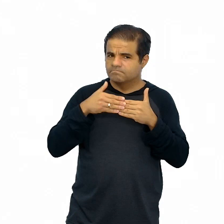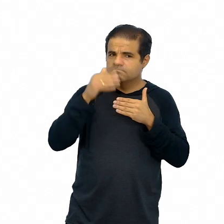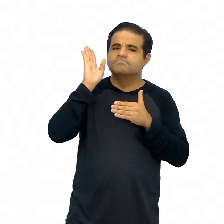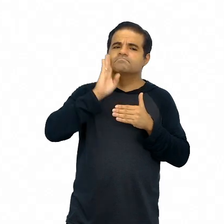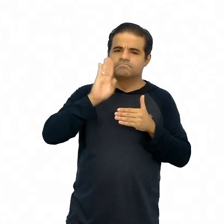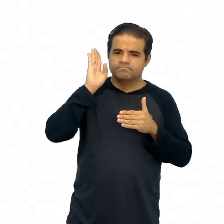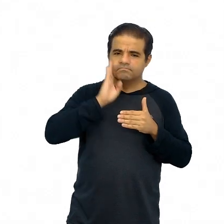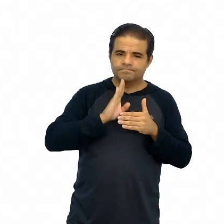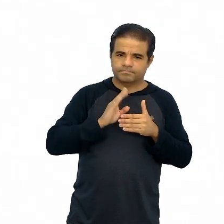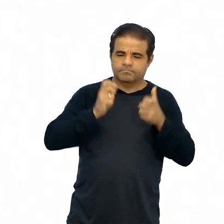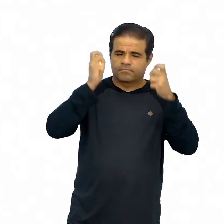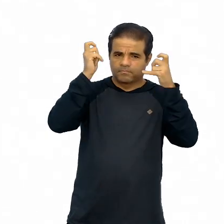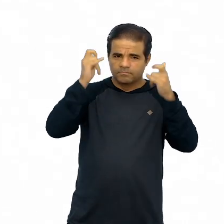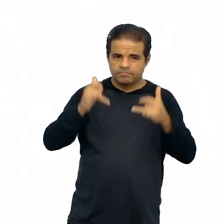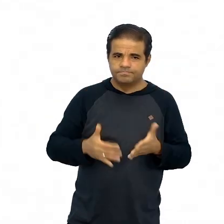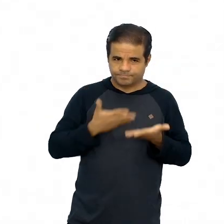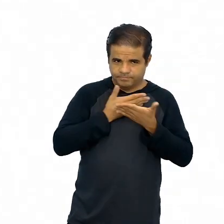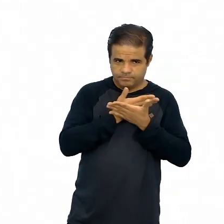bacana, tá?